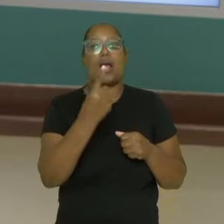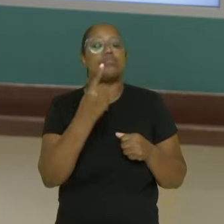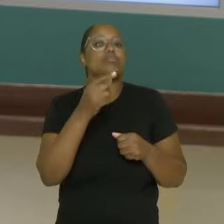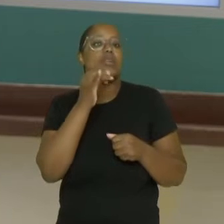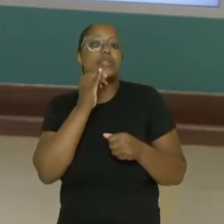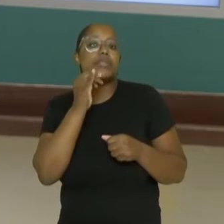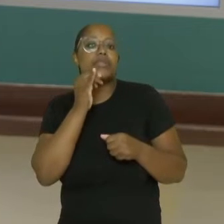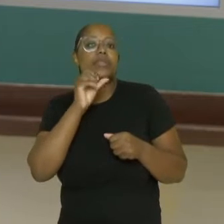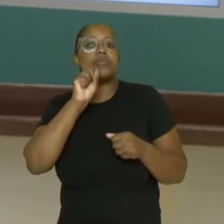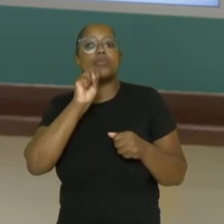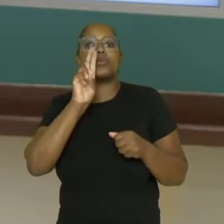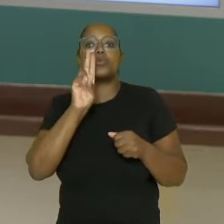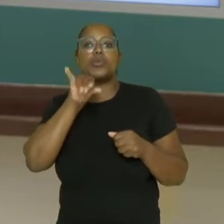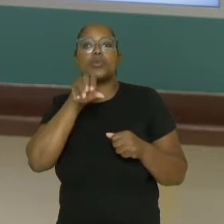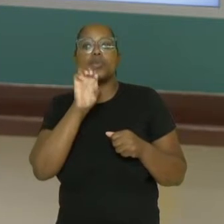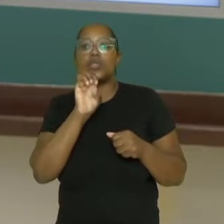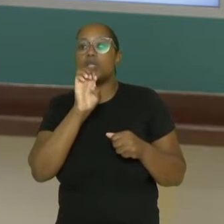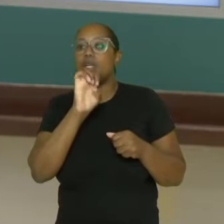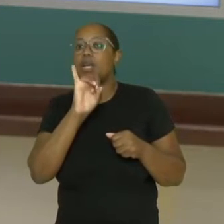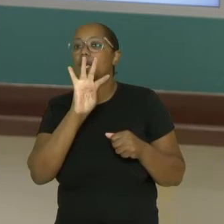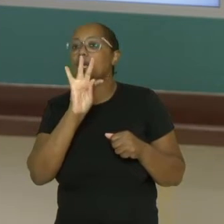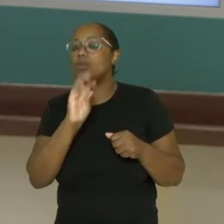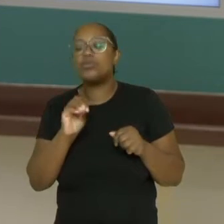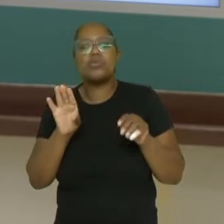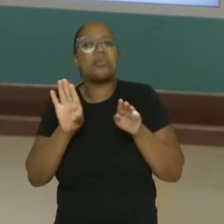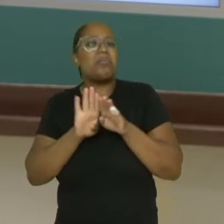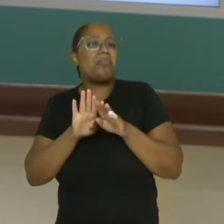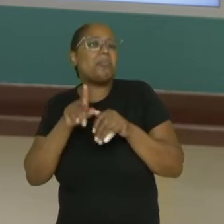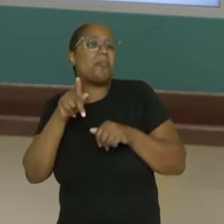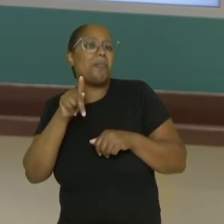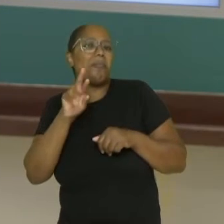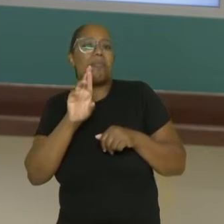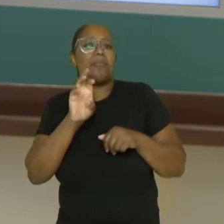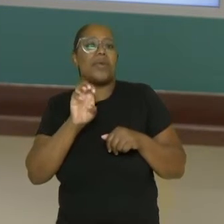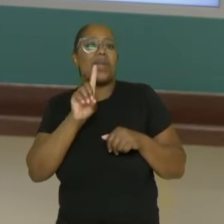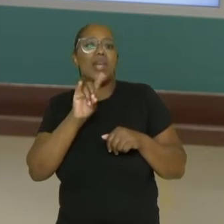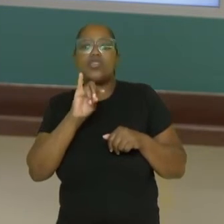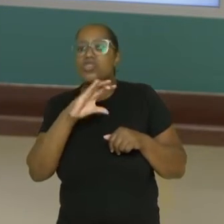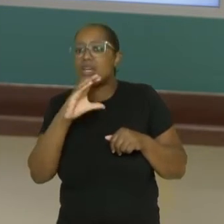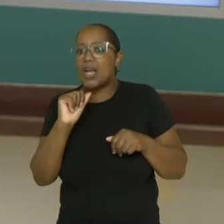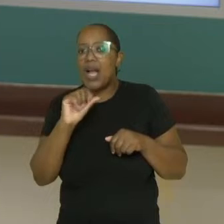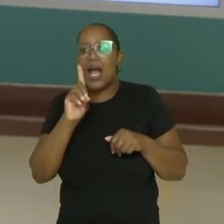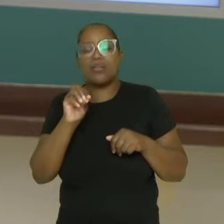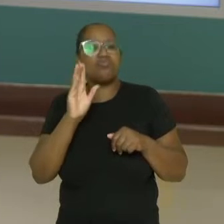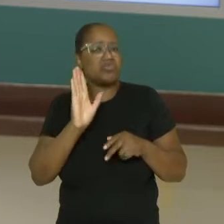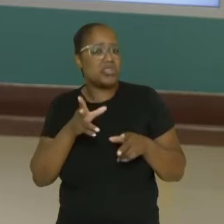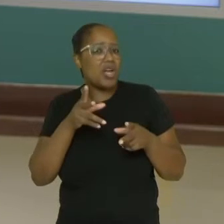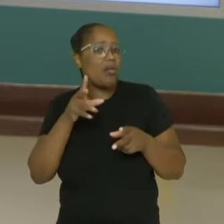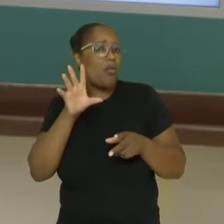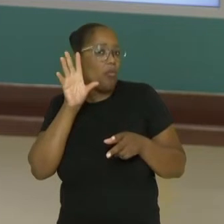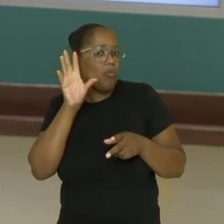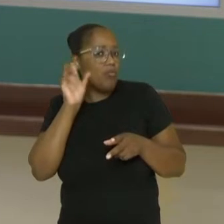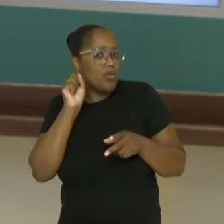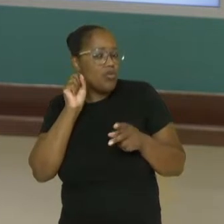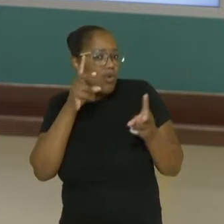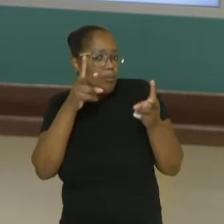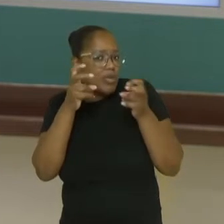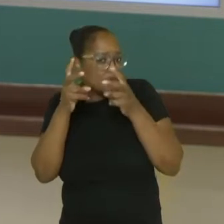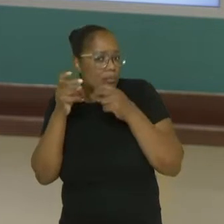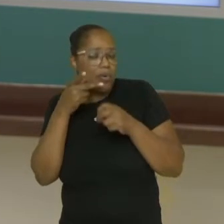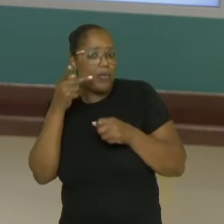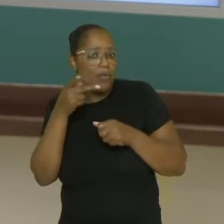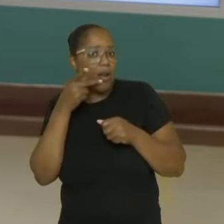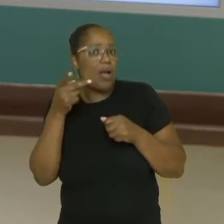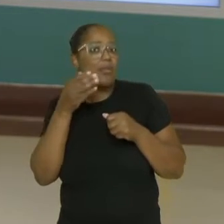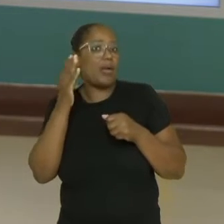de sujeito, predicado, algo assim? Já ouviu falar nisso? Né? Então é importantíssimo que nós